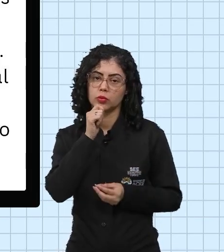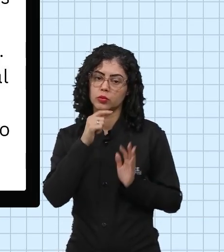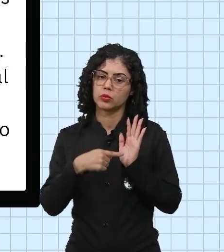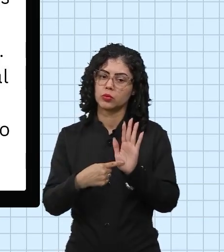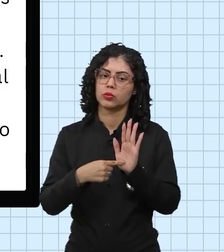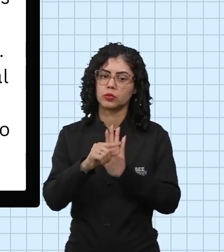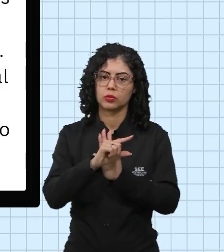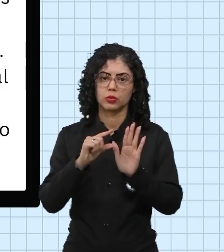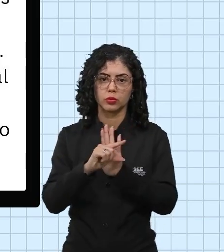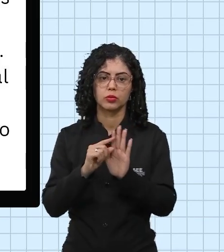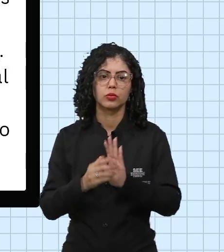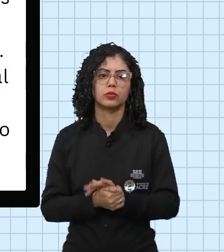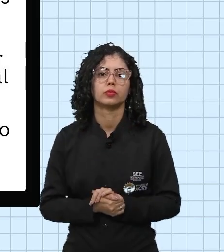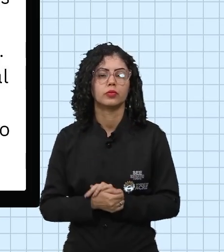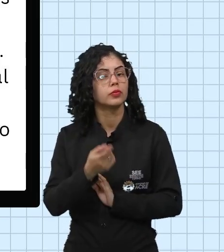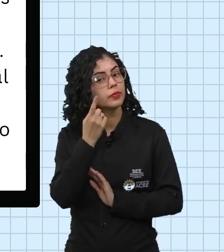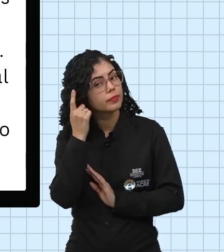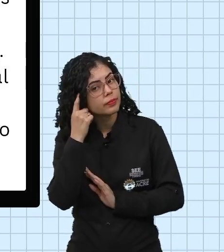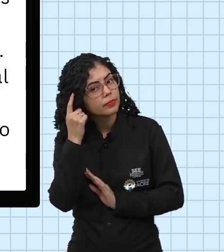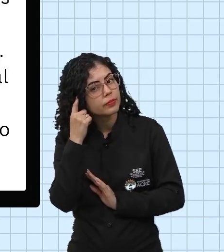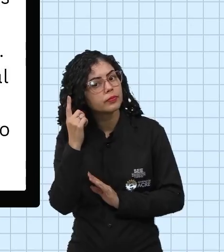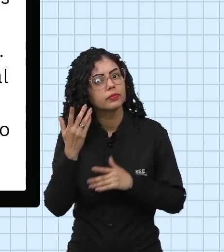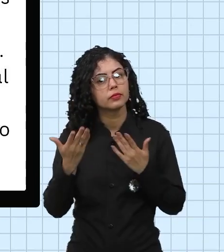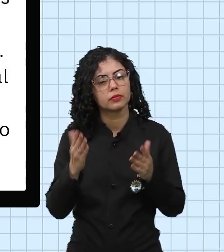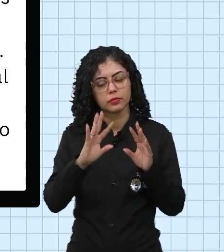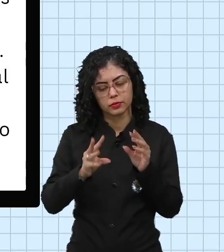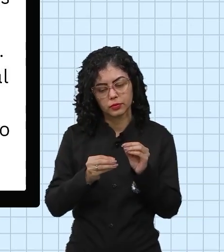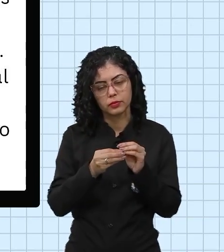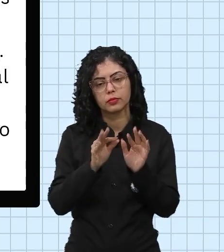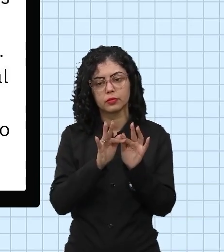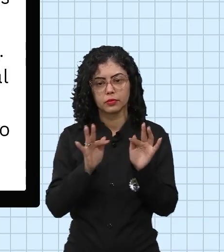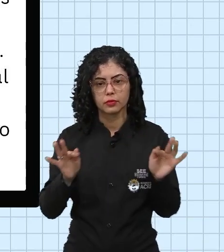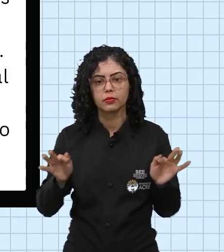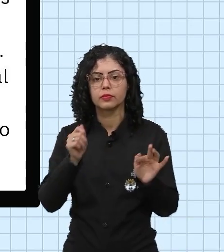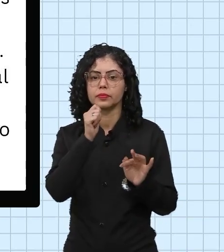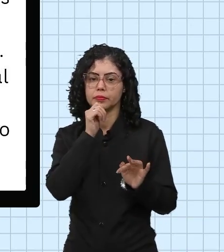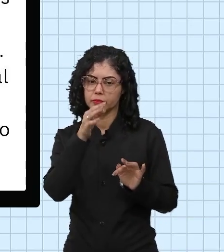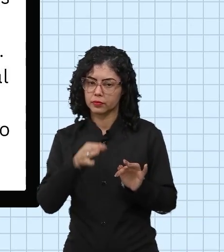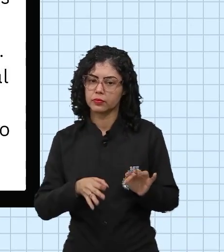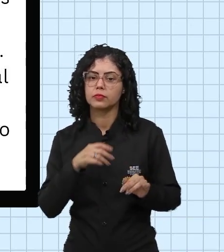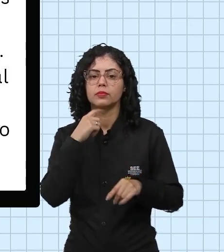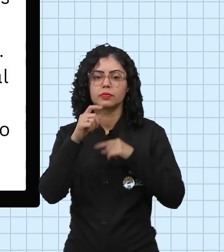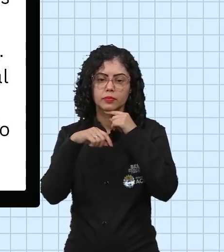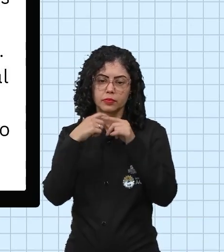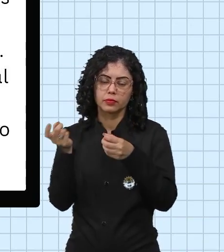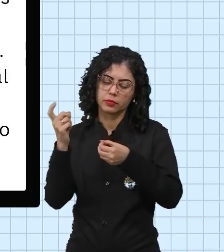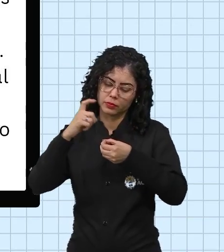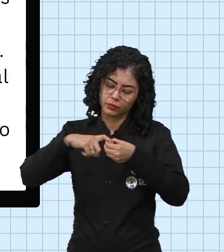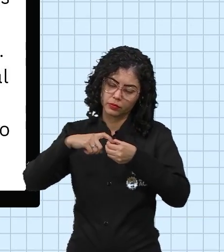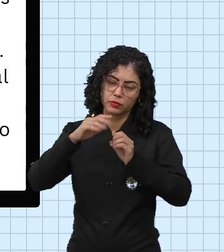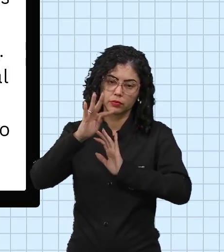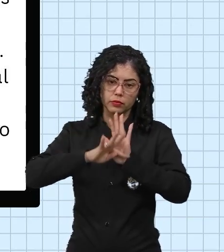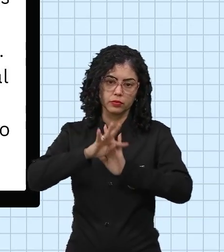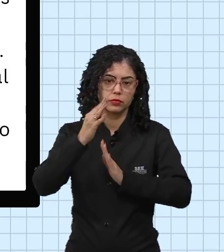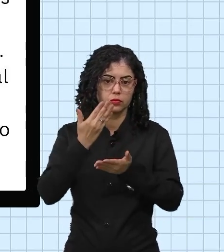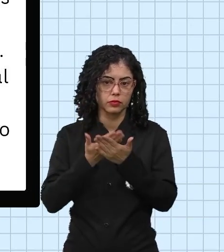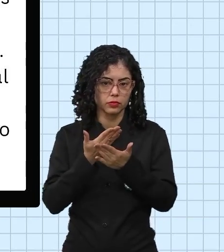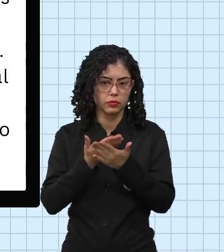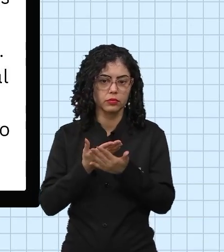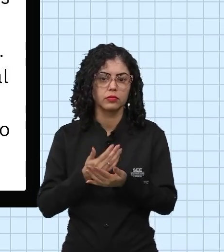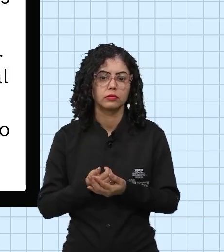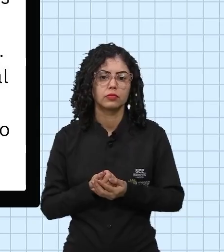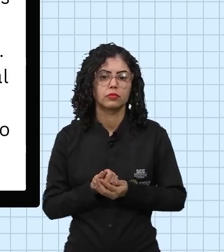revelado no trecho? Então, pensem aí, complete a frase, se tiver com dúvida, volta aí à aula,